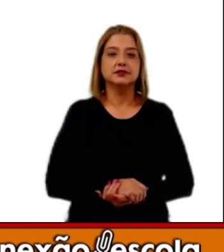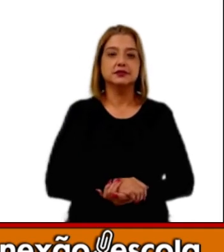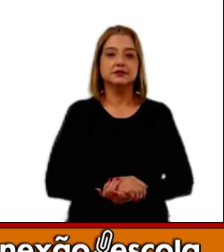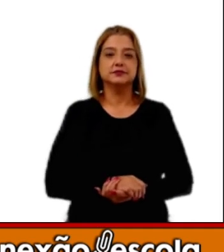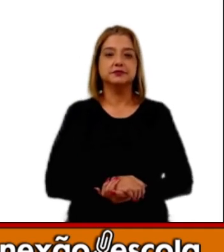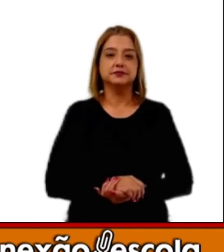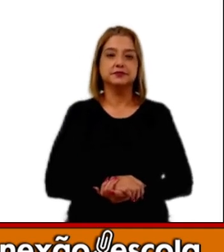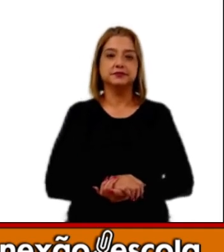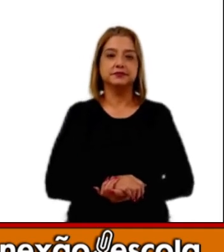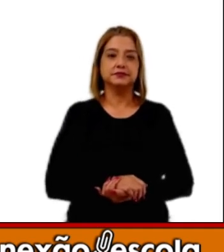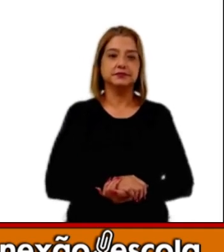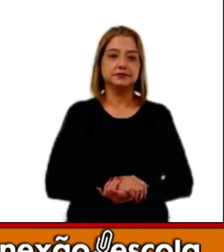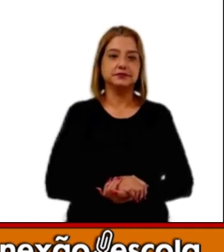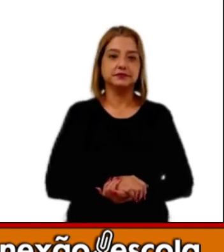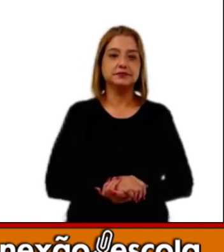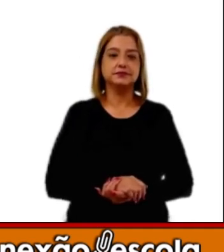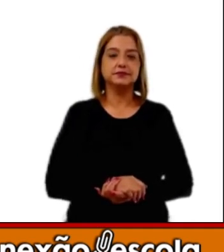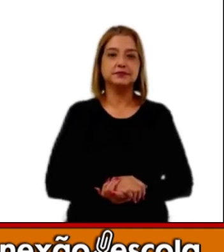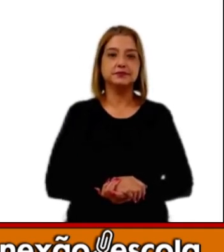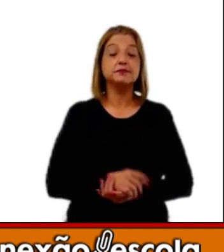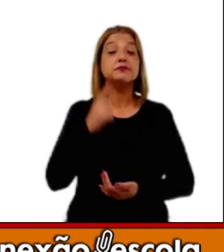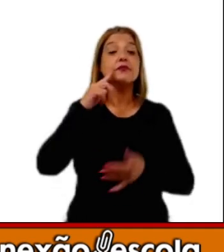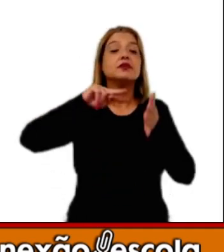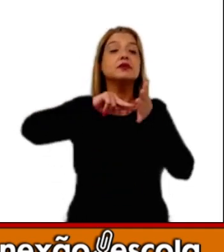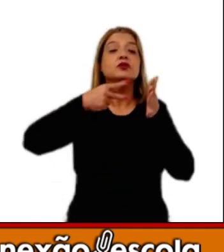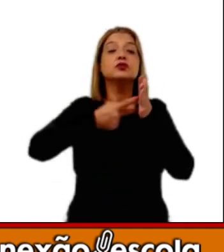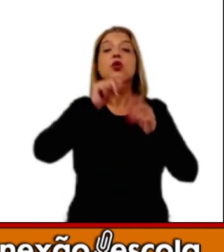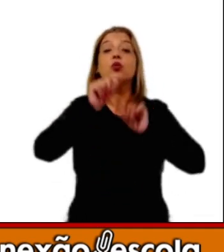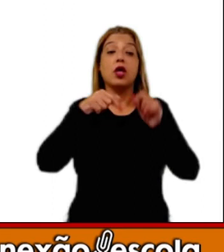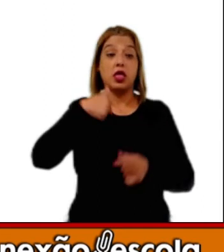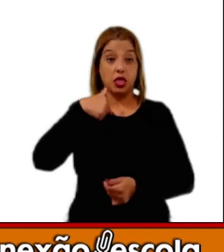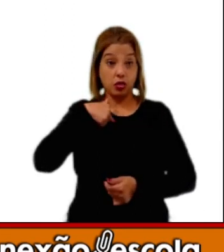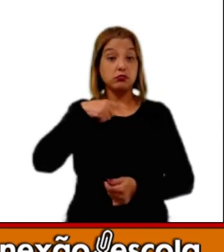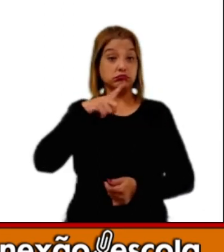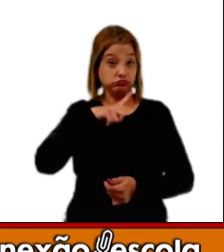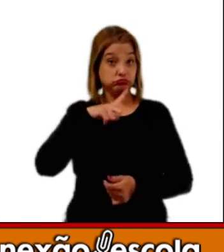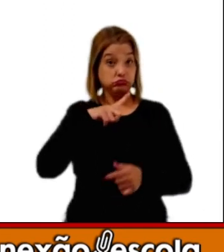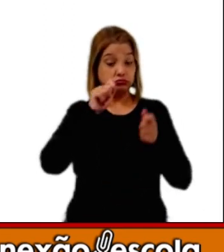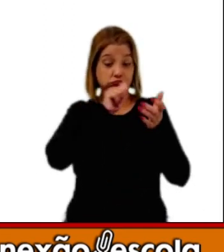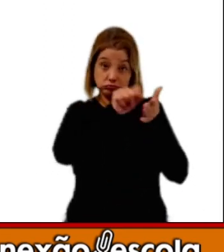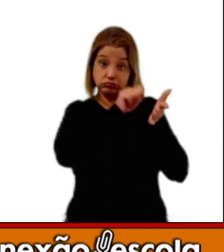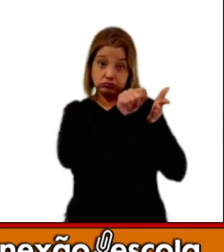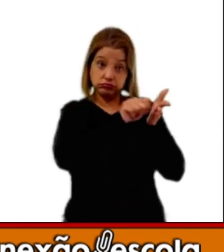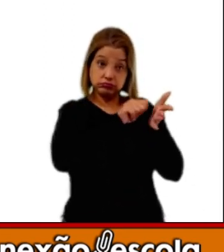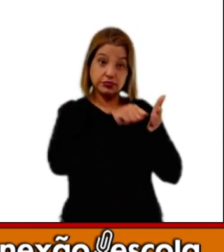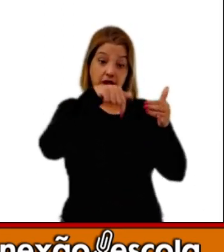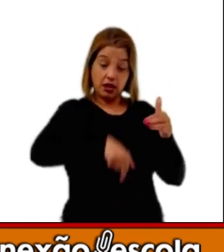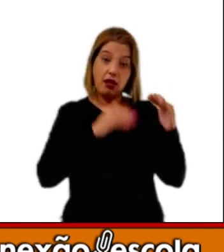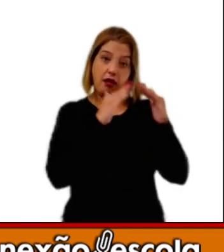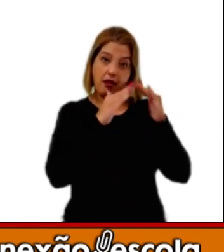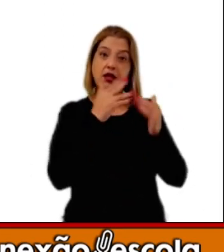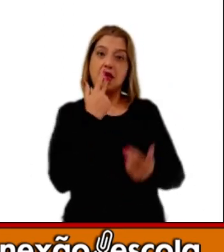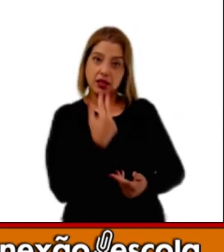study for my newest tomorrow traduzido É eu estou fazendo minha lição de casa de inglês